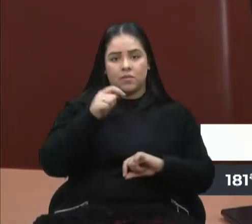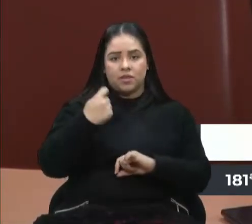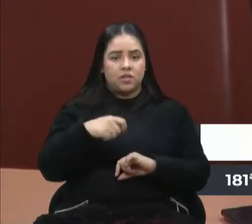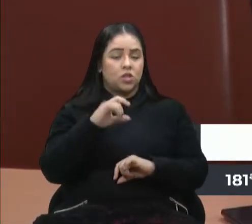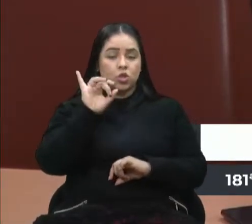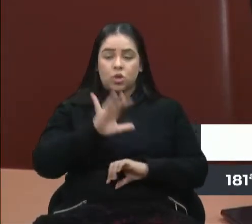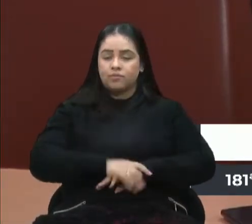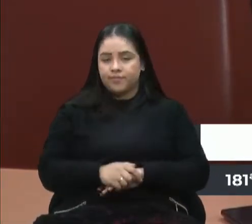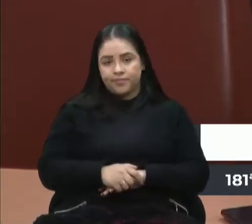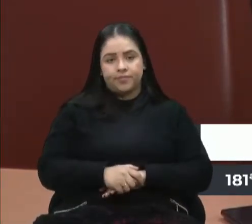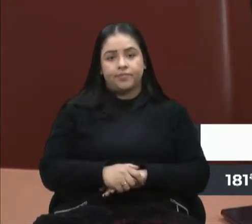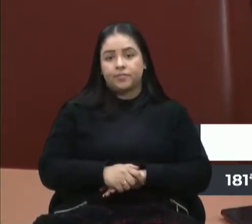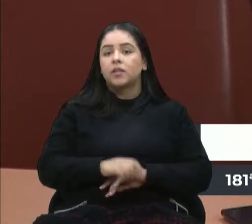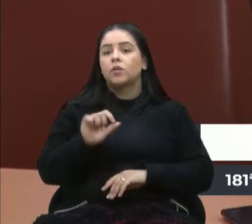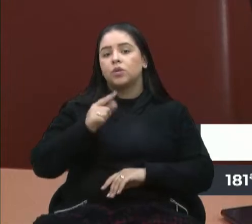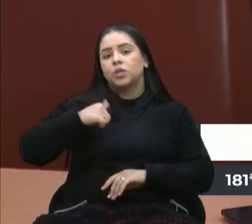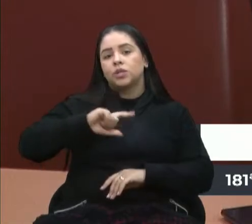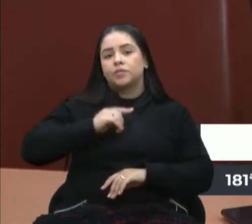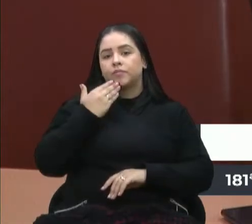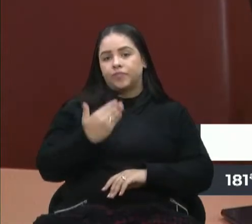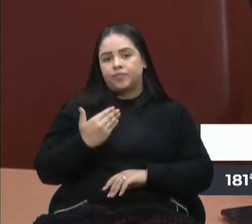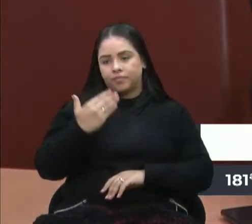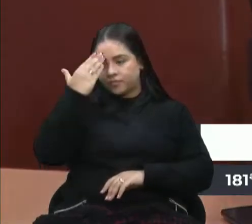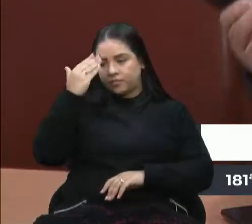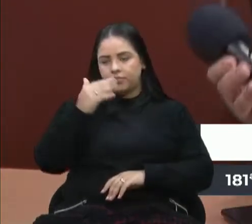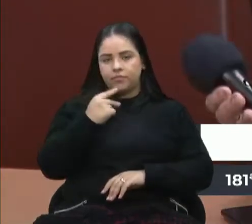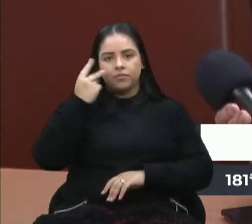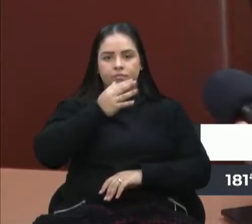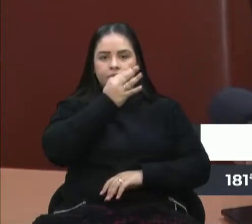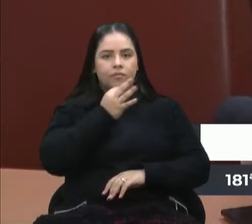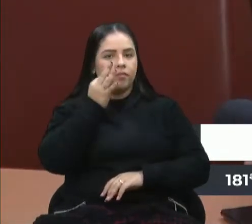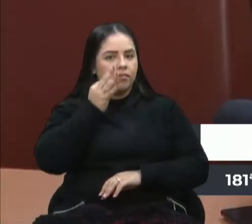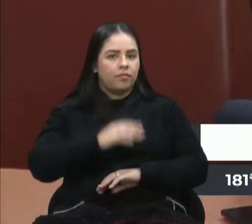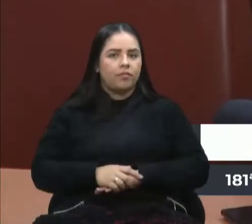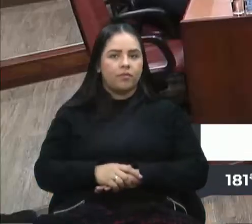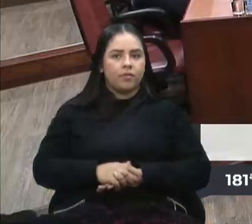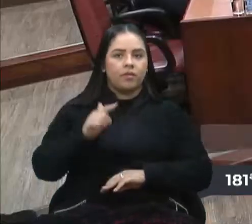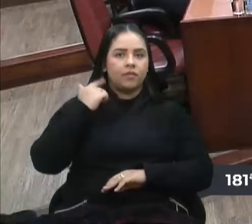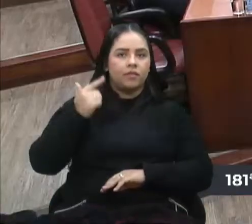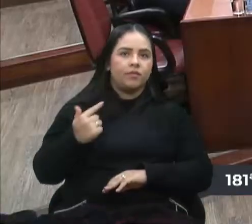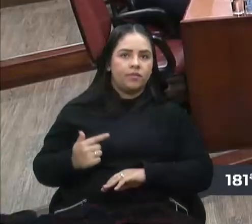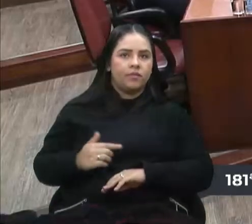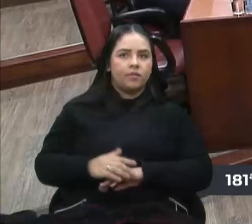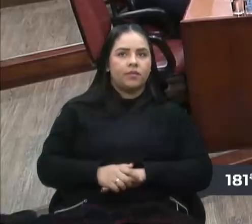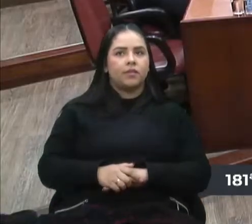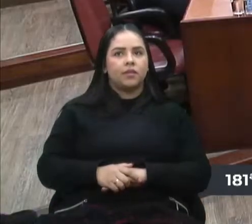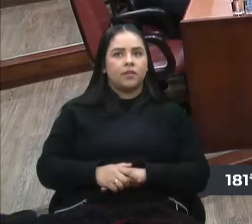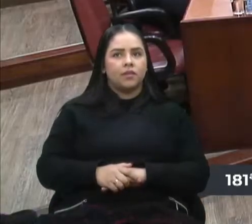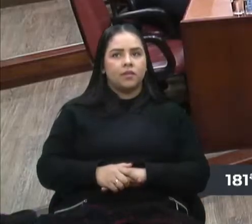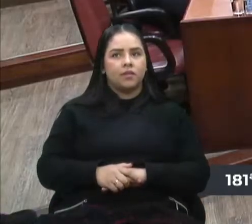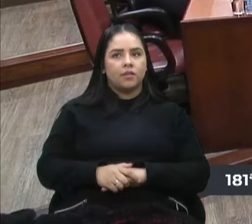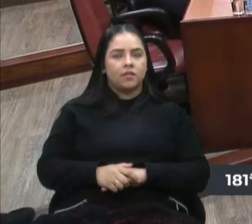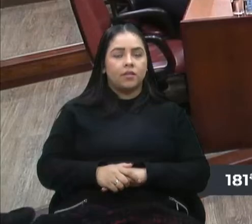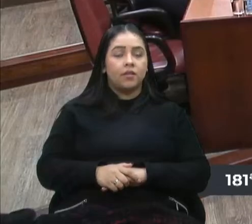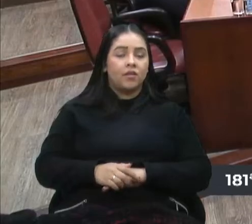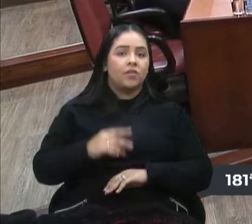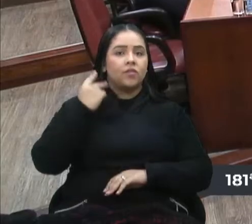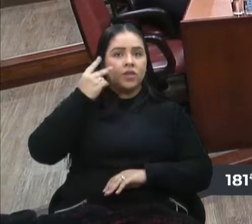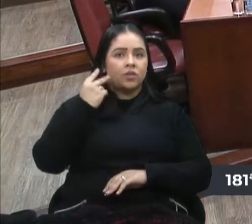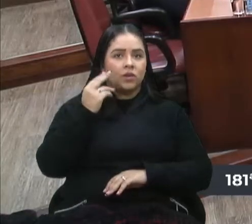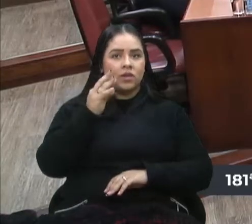isso. Então foi isso que nós pedimos. Obrigado, vereadora Tati. Seu à parte, vereadora Gladys. Vereadora Tati, vereador